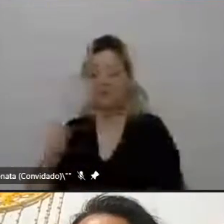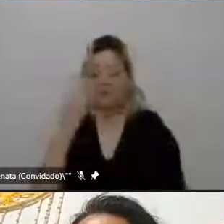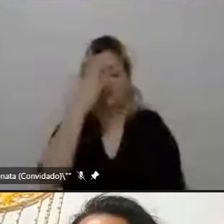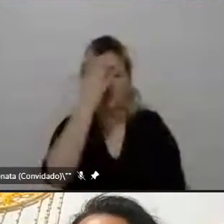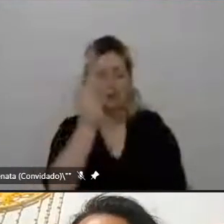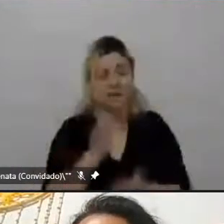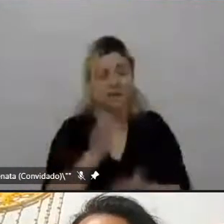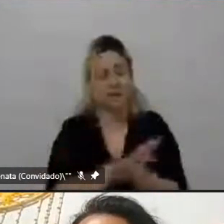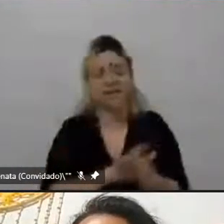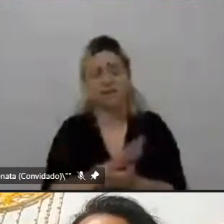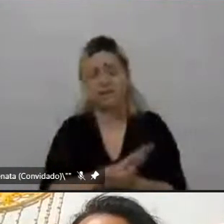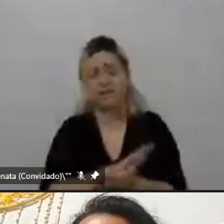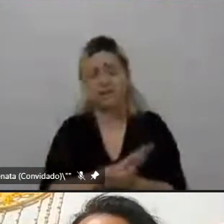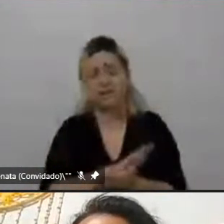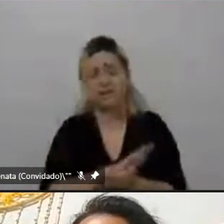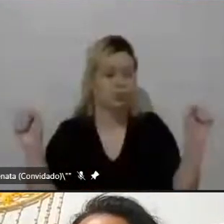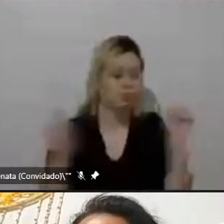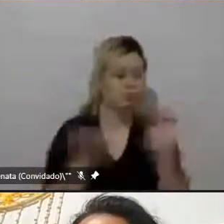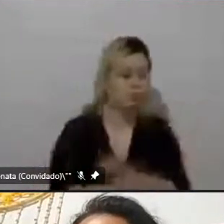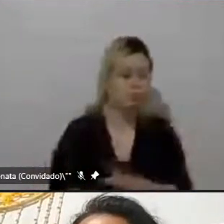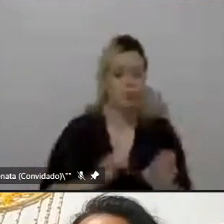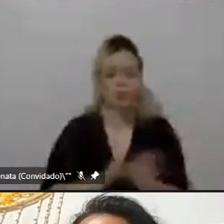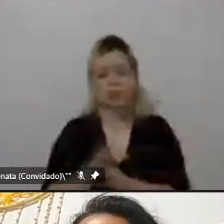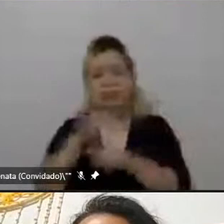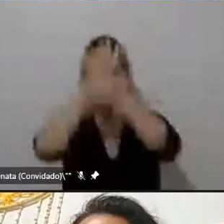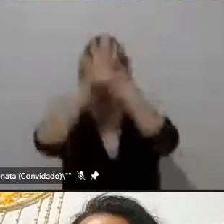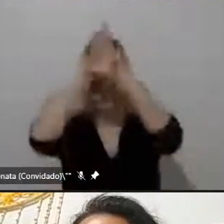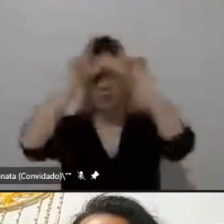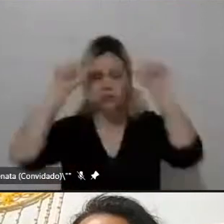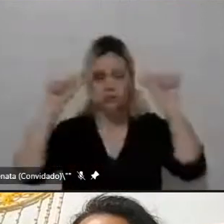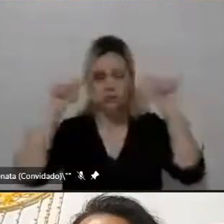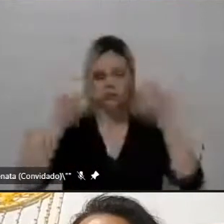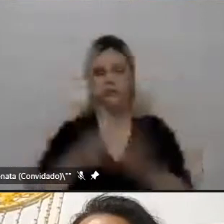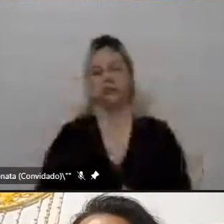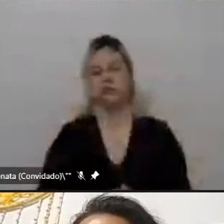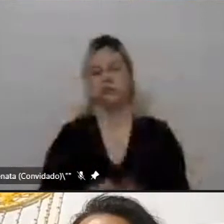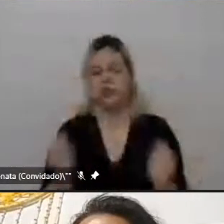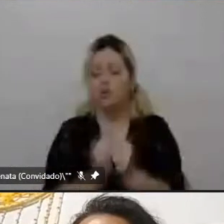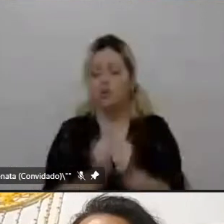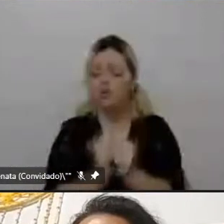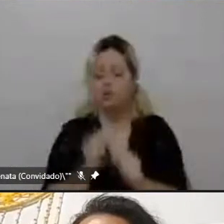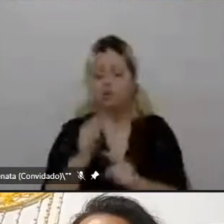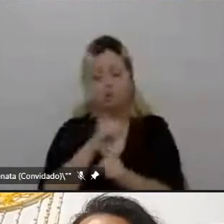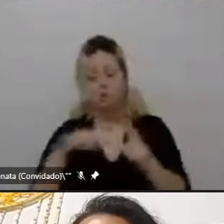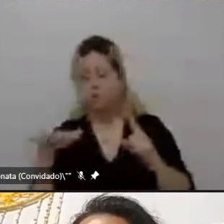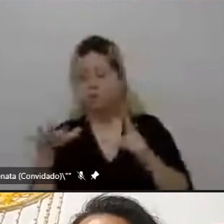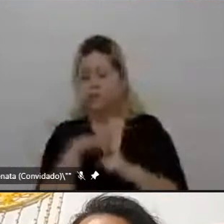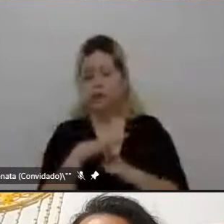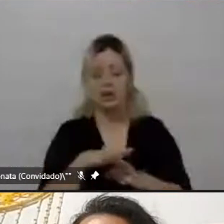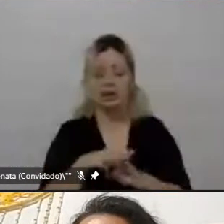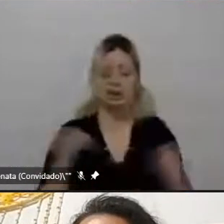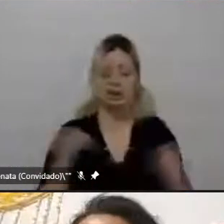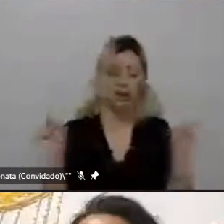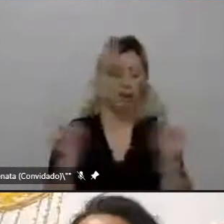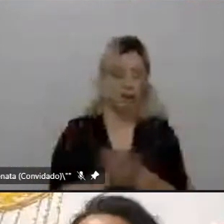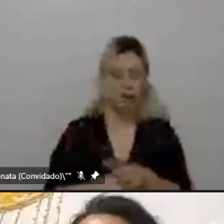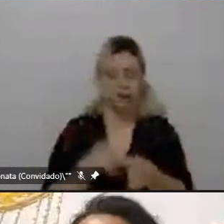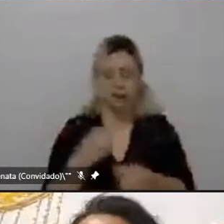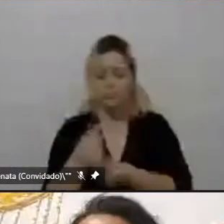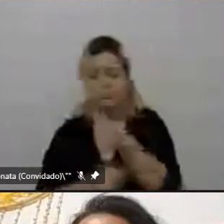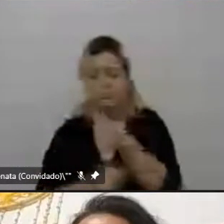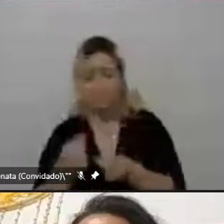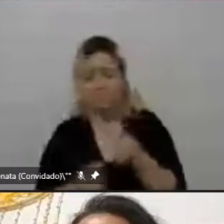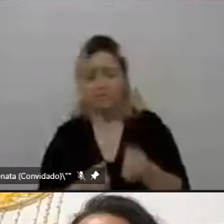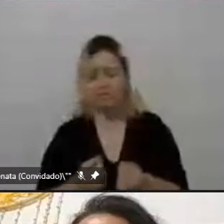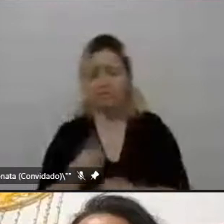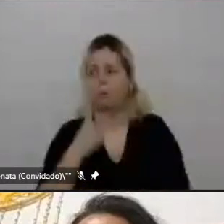com o conselho que tinha da Amazônia, né? Que tinha representante do mundo, da sociedade civil, acabando com o Berber, e colocou, me parece, o